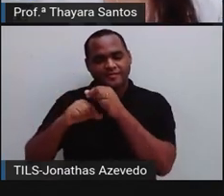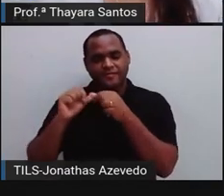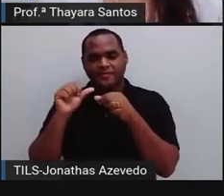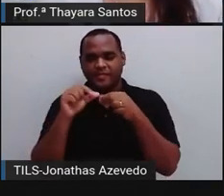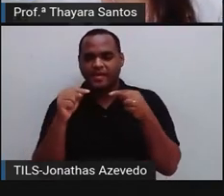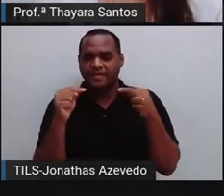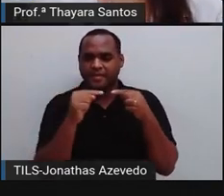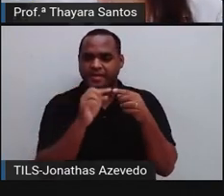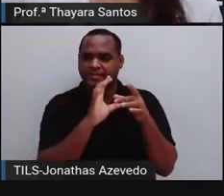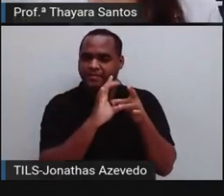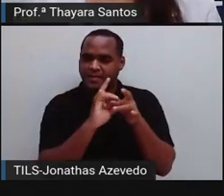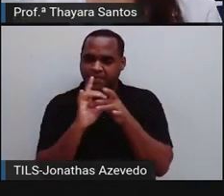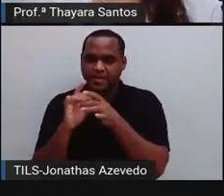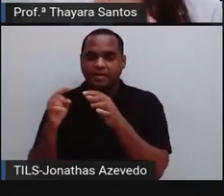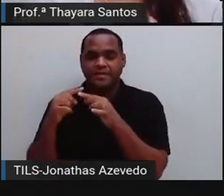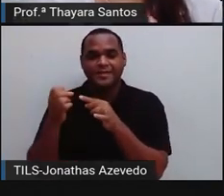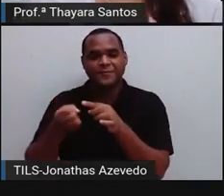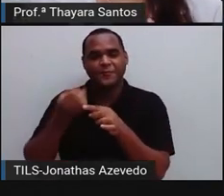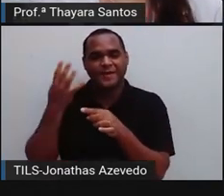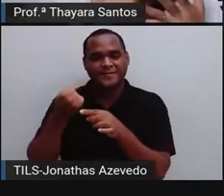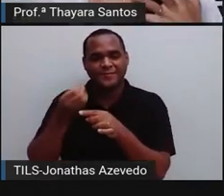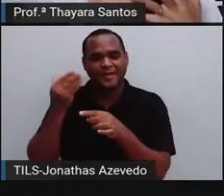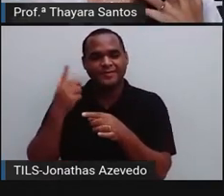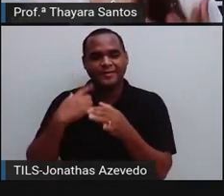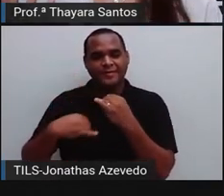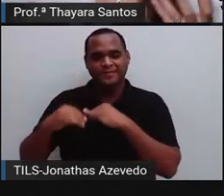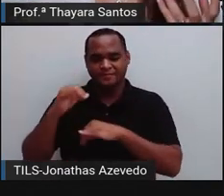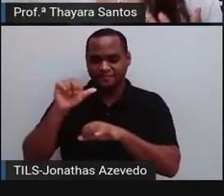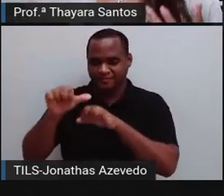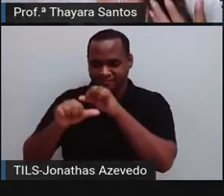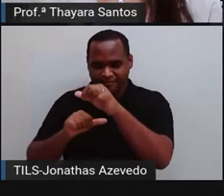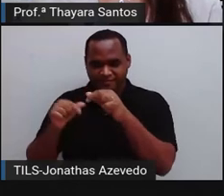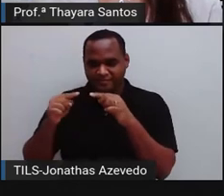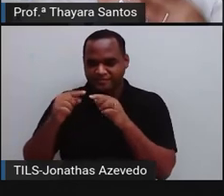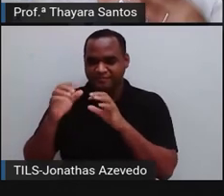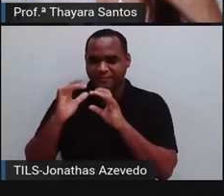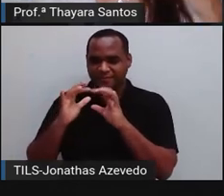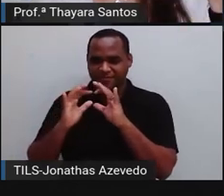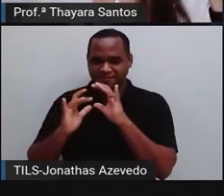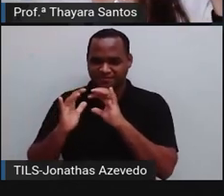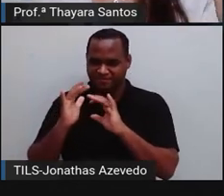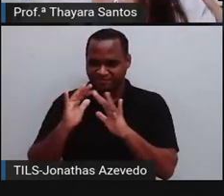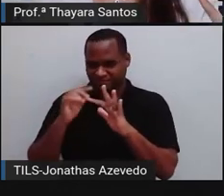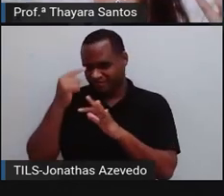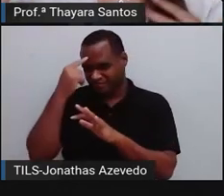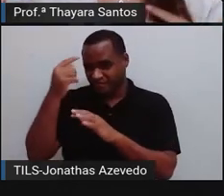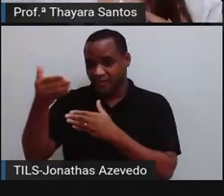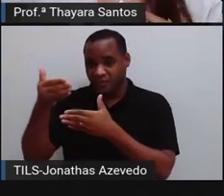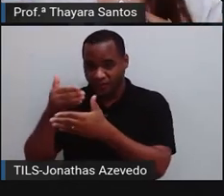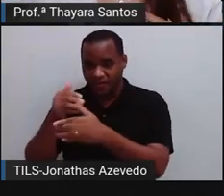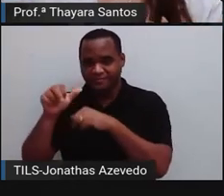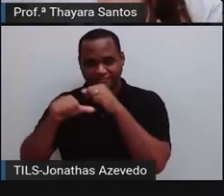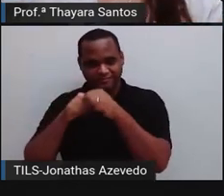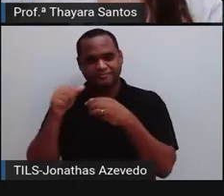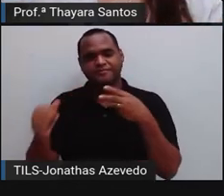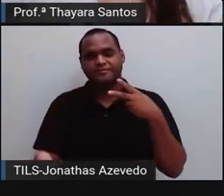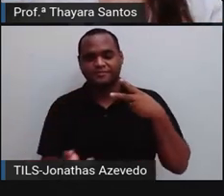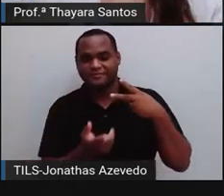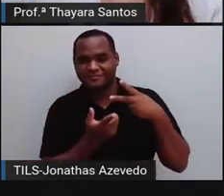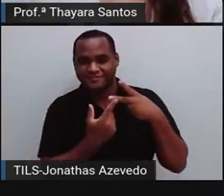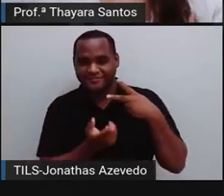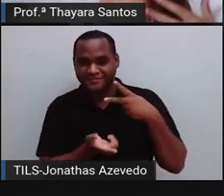relacionado com a quantidade de energia que é transferida entre os objetos, sempre daquele que tem mais para o que tem menos.